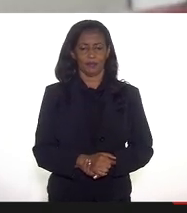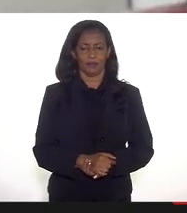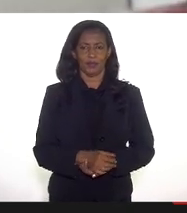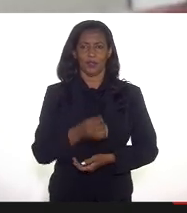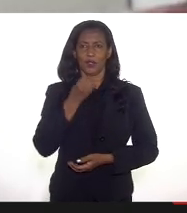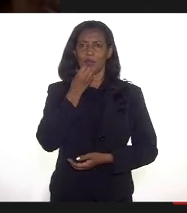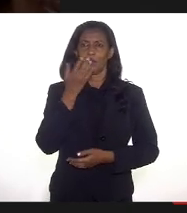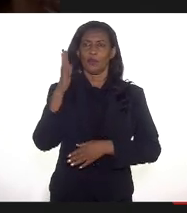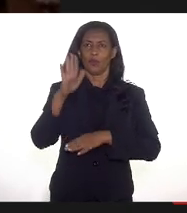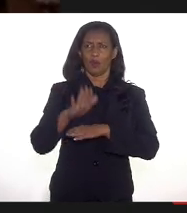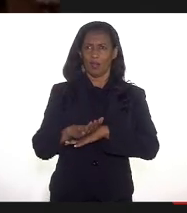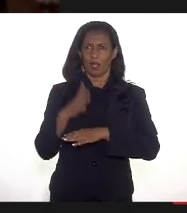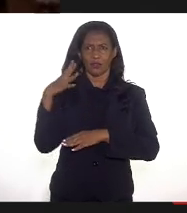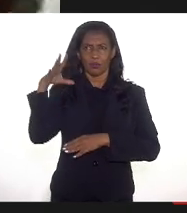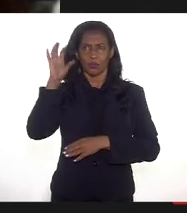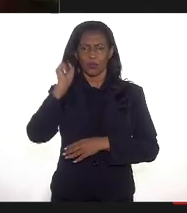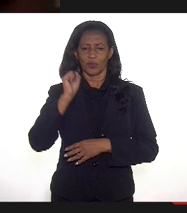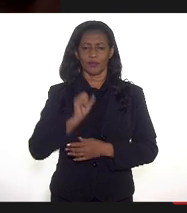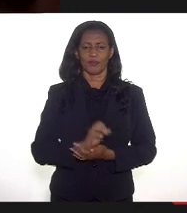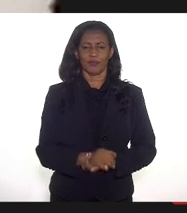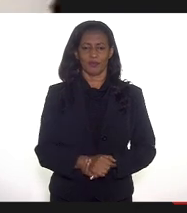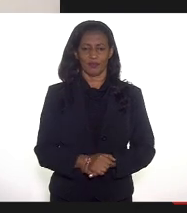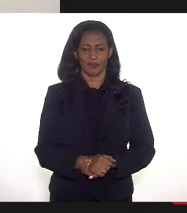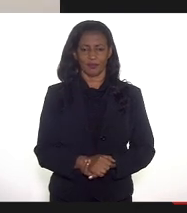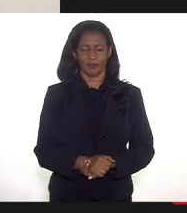Boa tarde, vocês estão me ouvindo? Estamos sim.